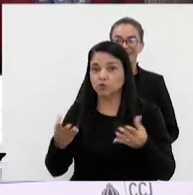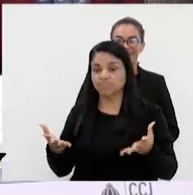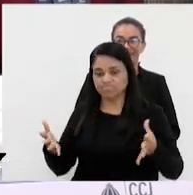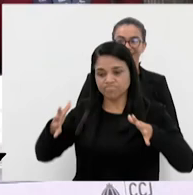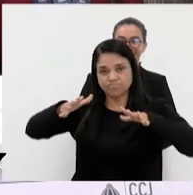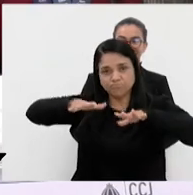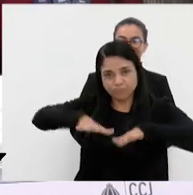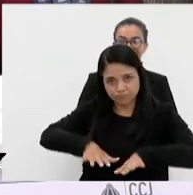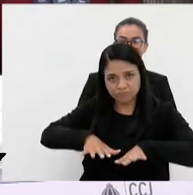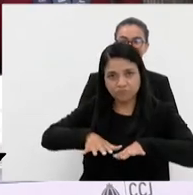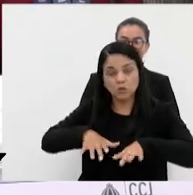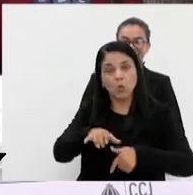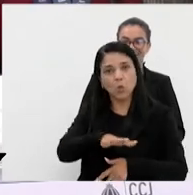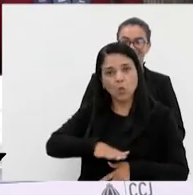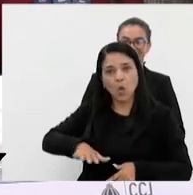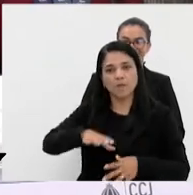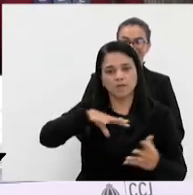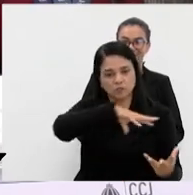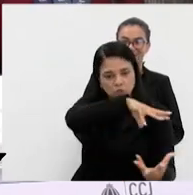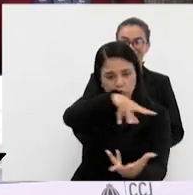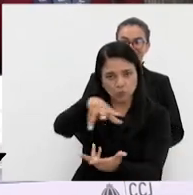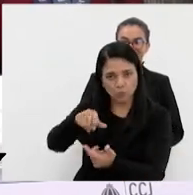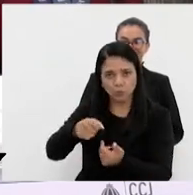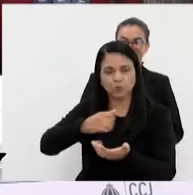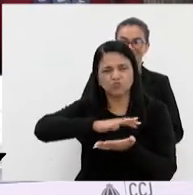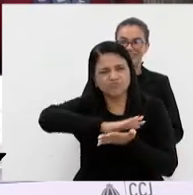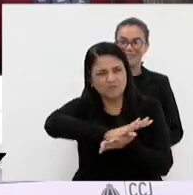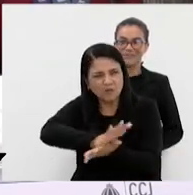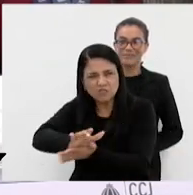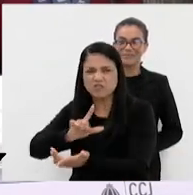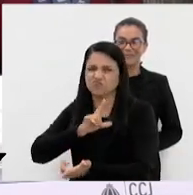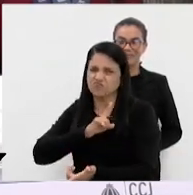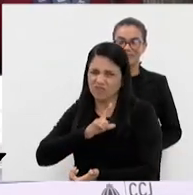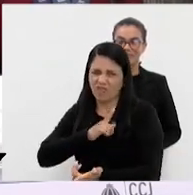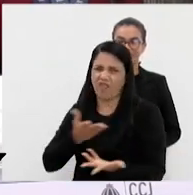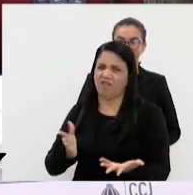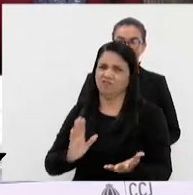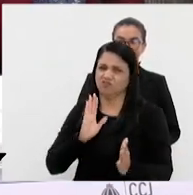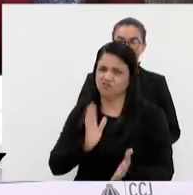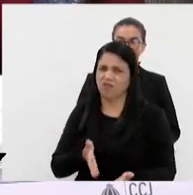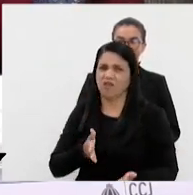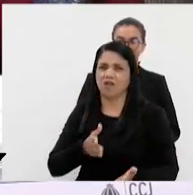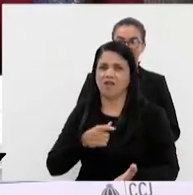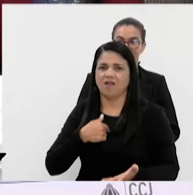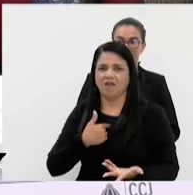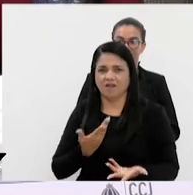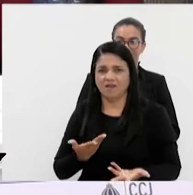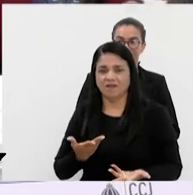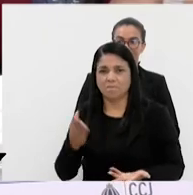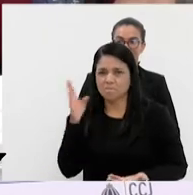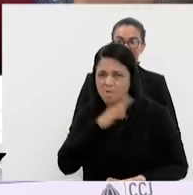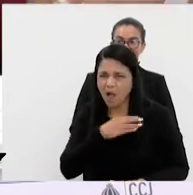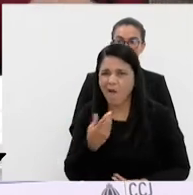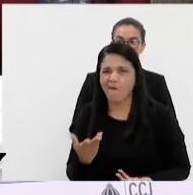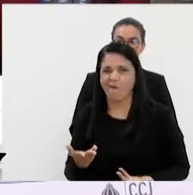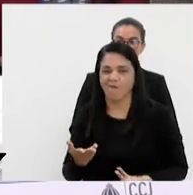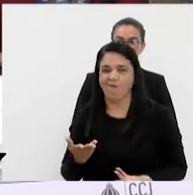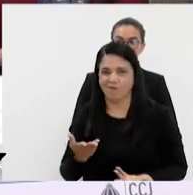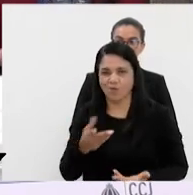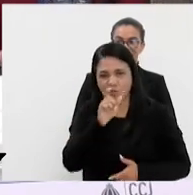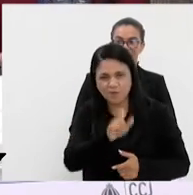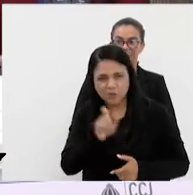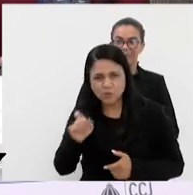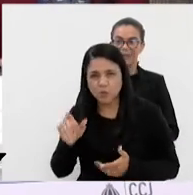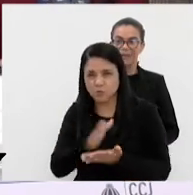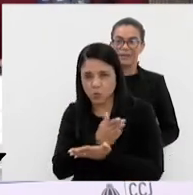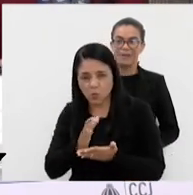ambiente, neste mundo tão preconceituoso e tão nefasto, muitas vezes, com algumas pessoas que